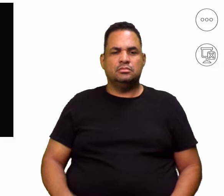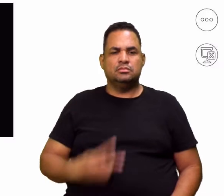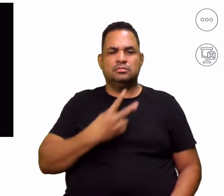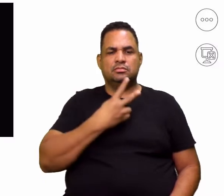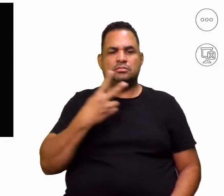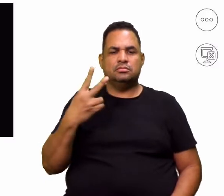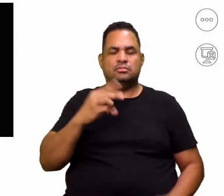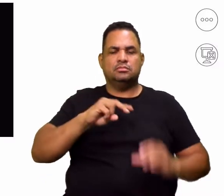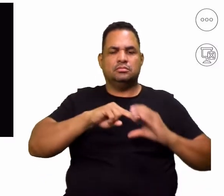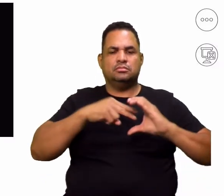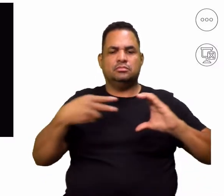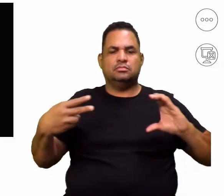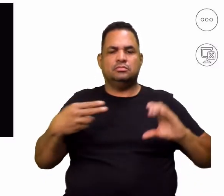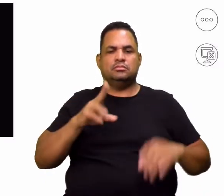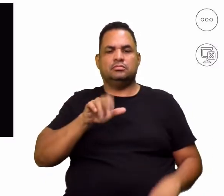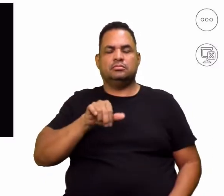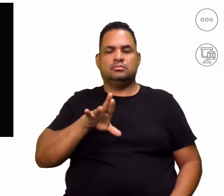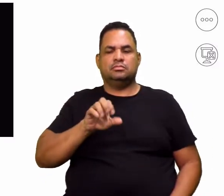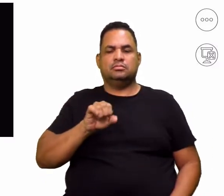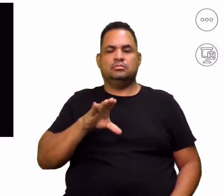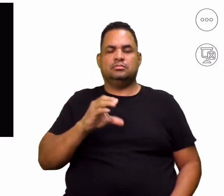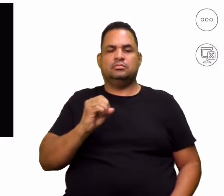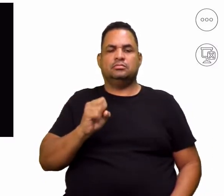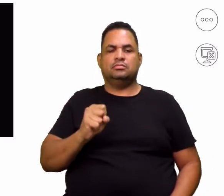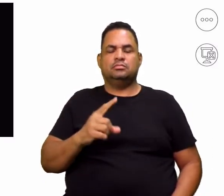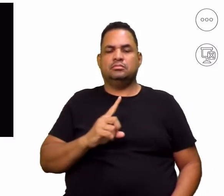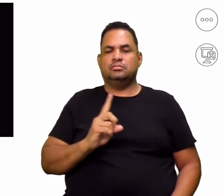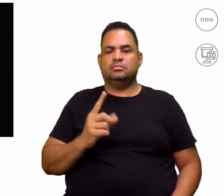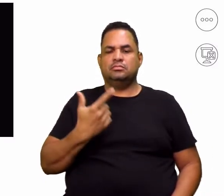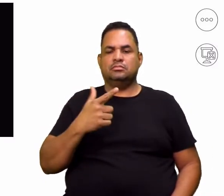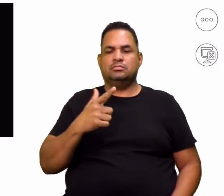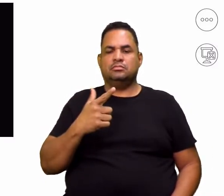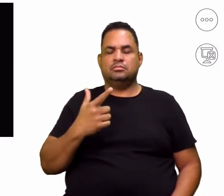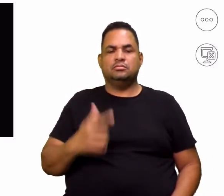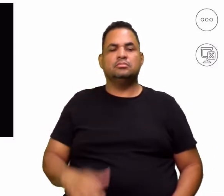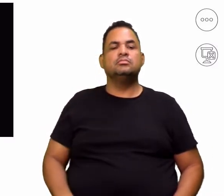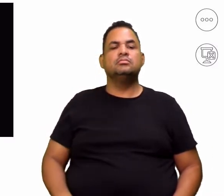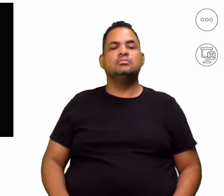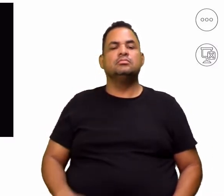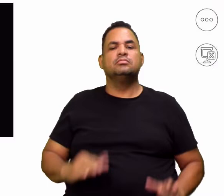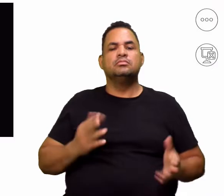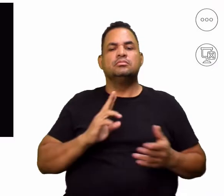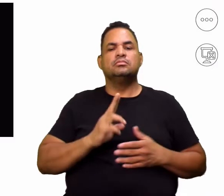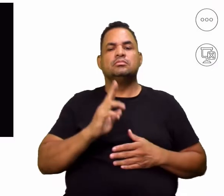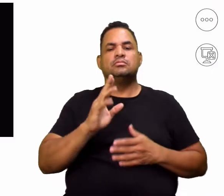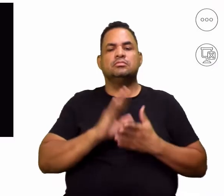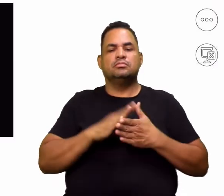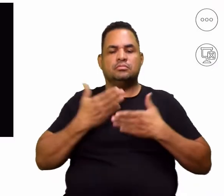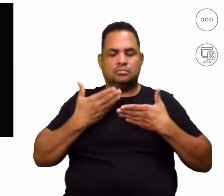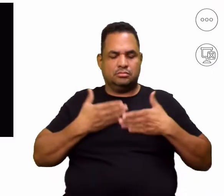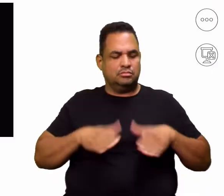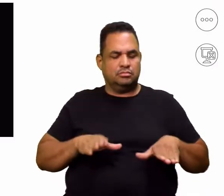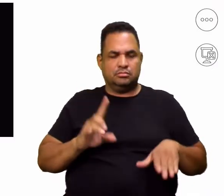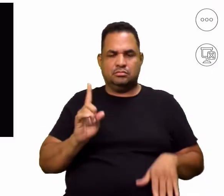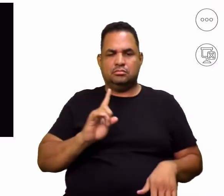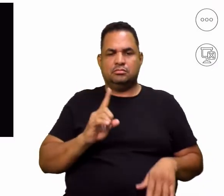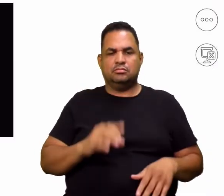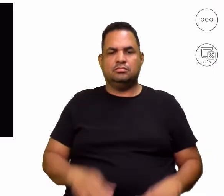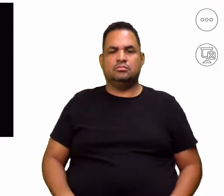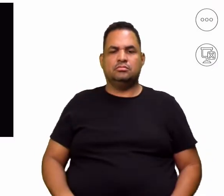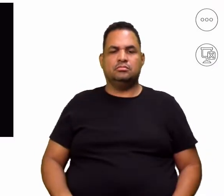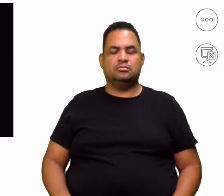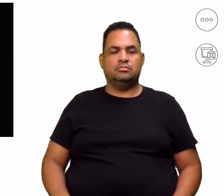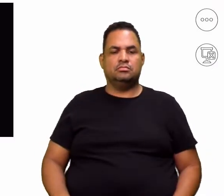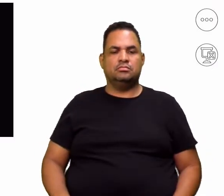cromossomos autossômicos, ou seja, esses autossômicos não tem nada a ver com o processo de reprodução. Só os cromossomos